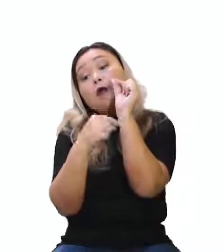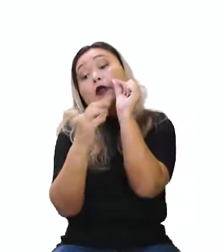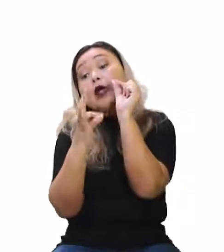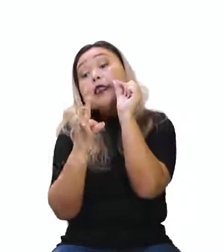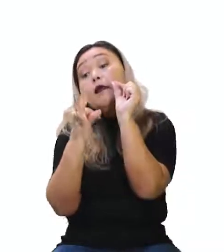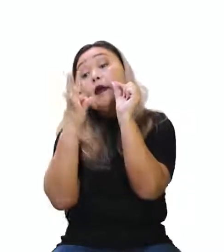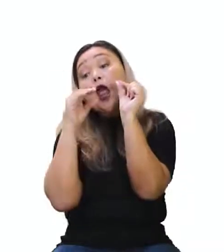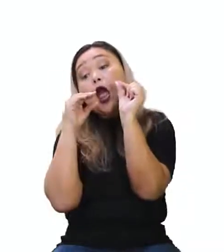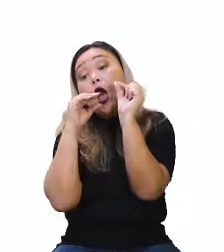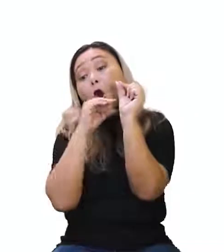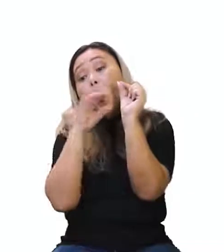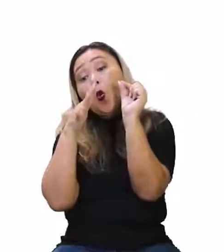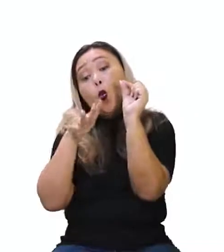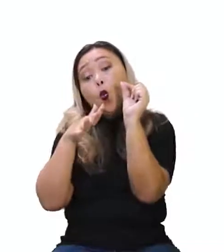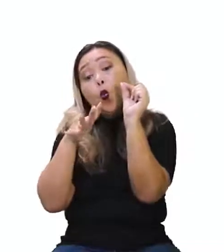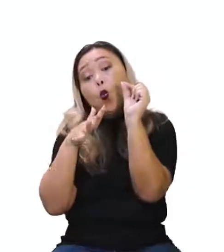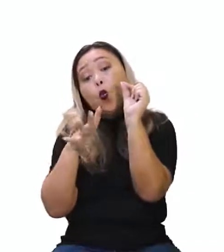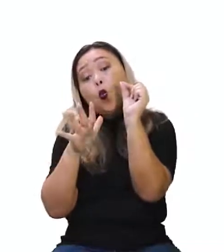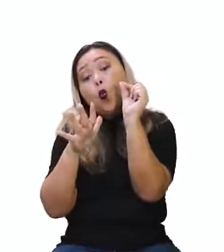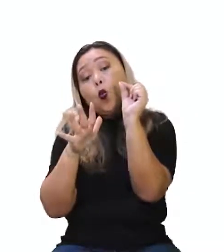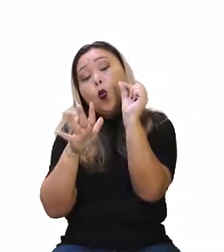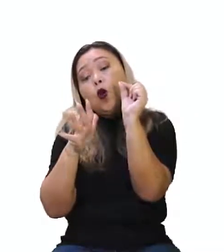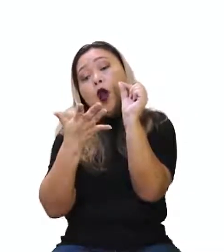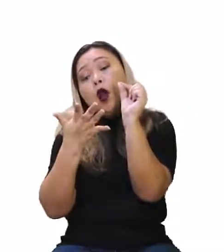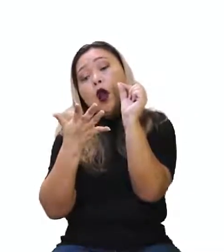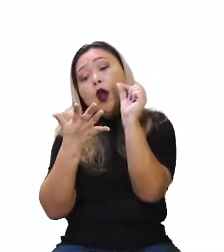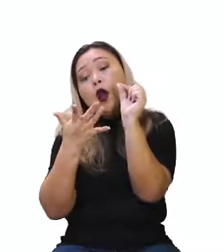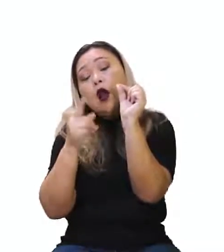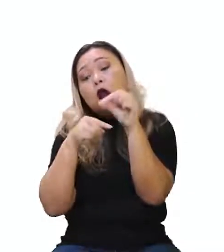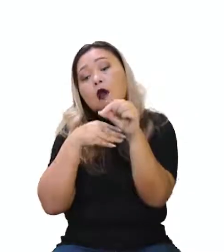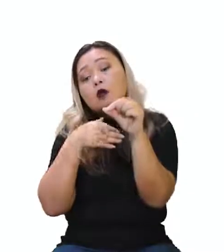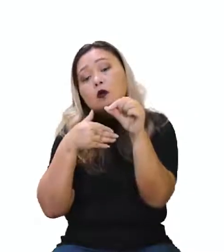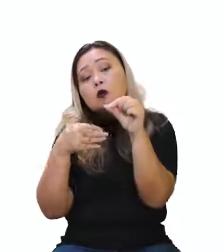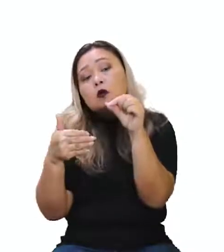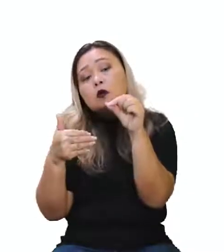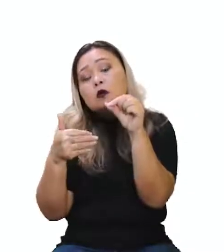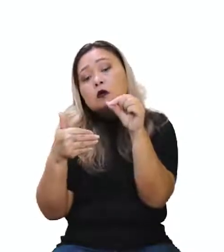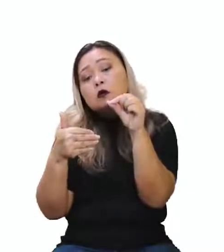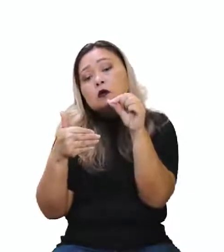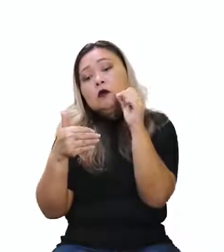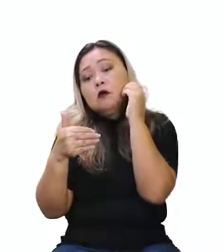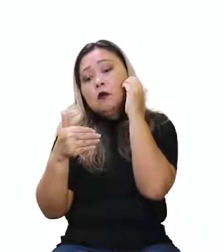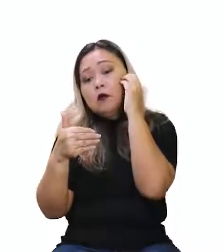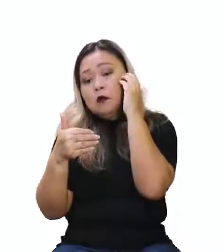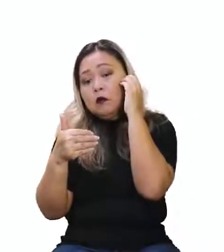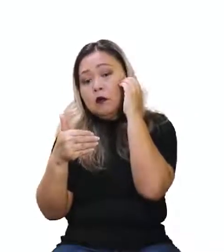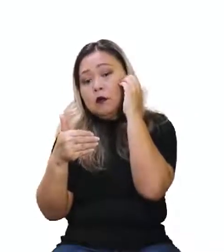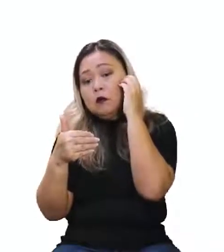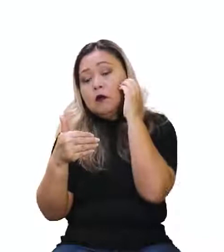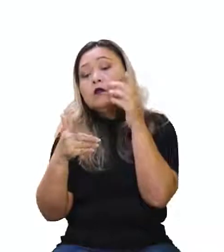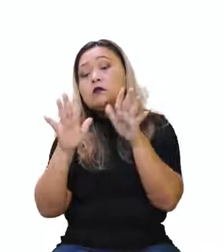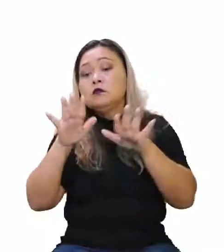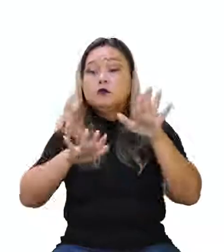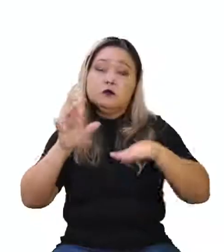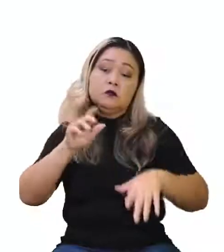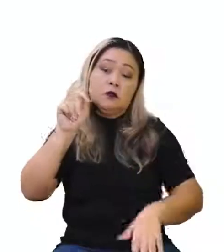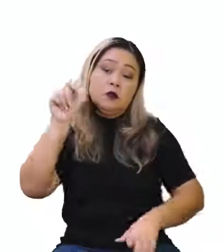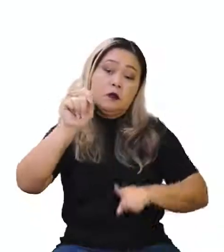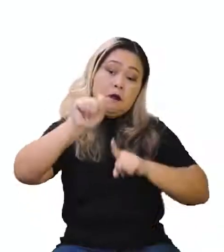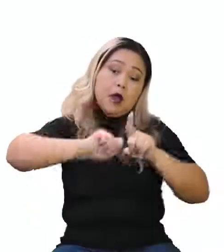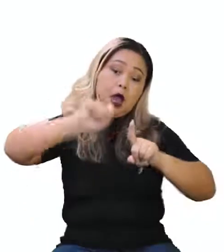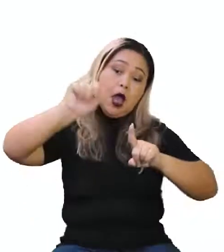temperatura, dependendo, já que na época o processo de produção vai de